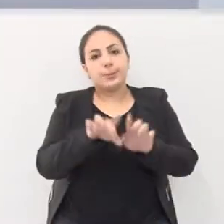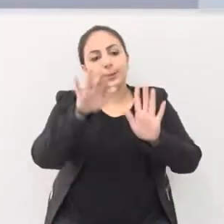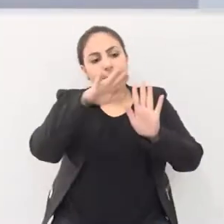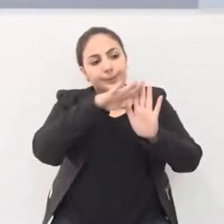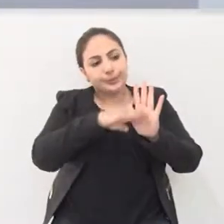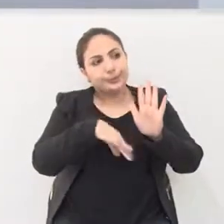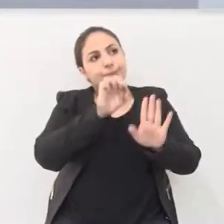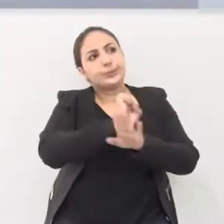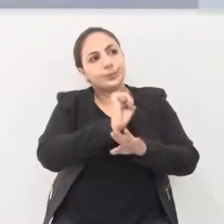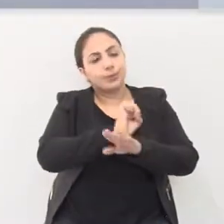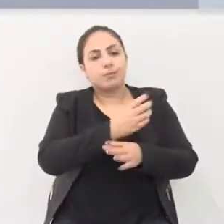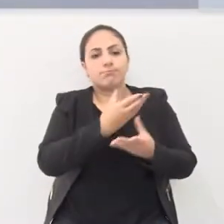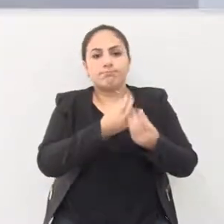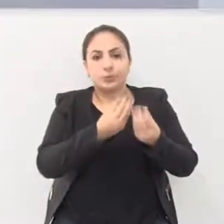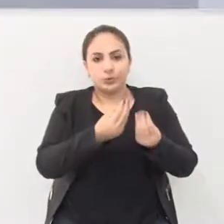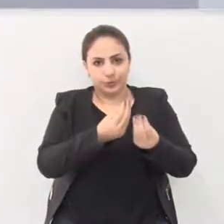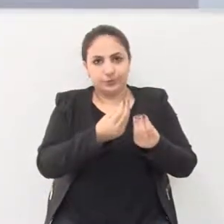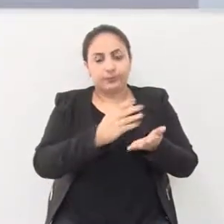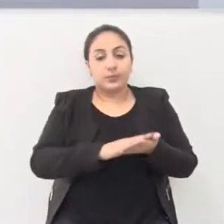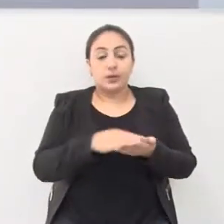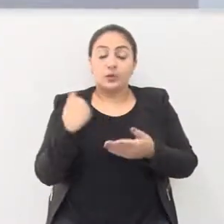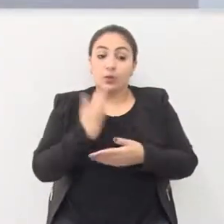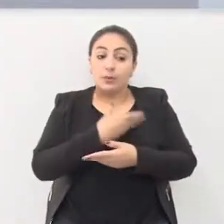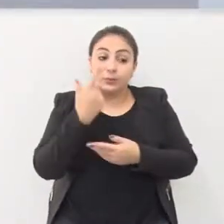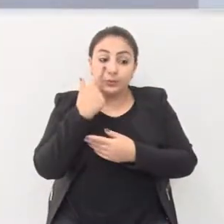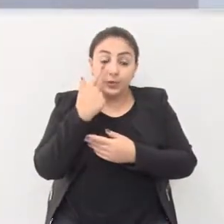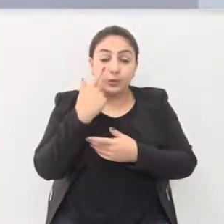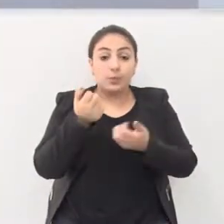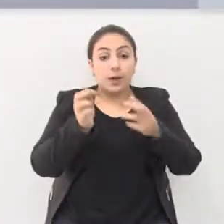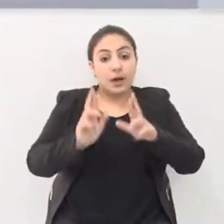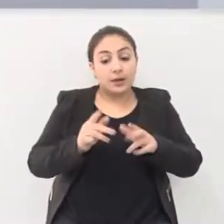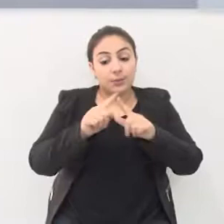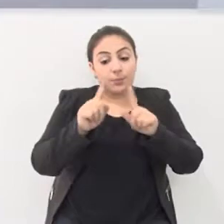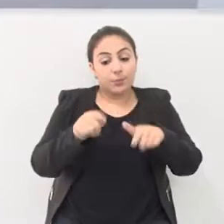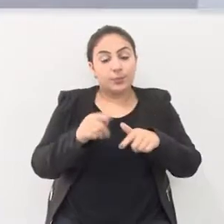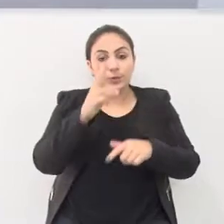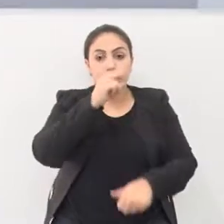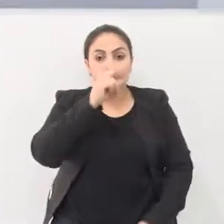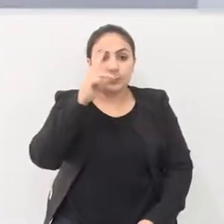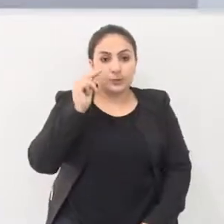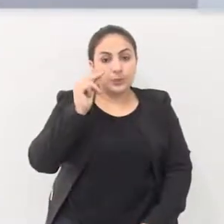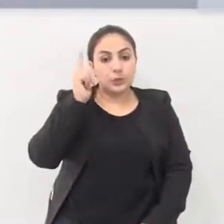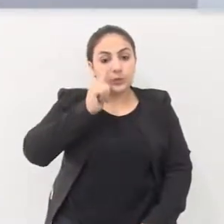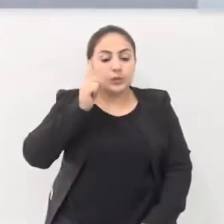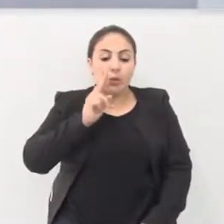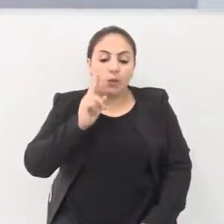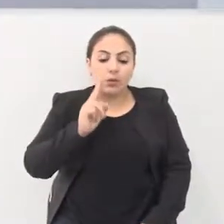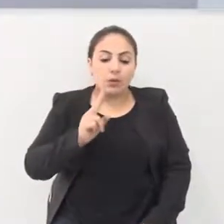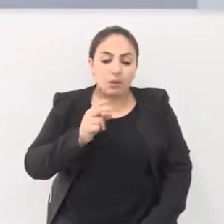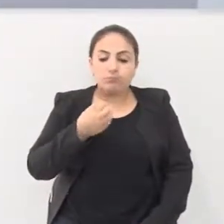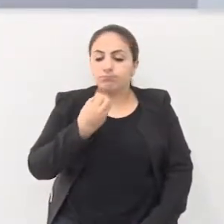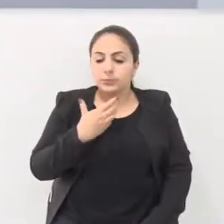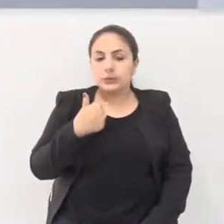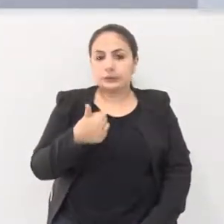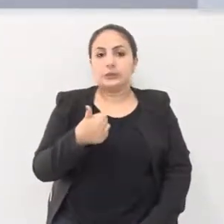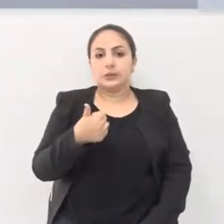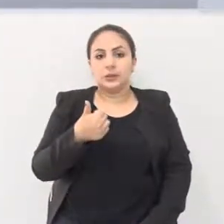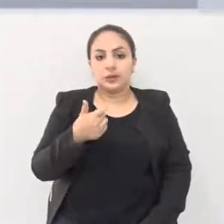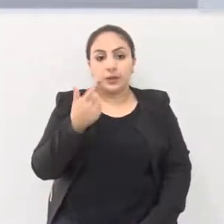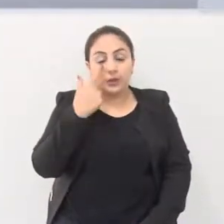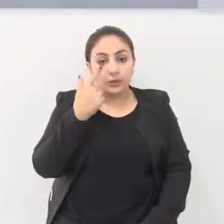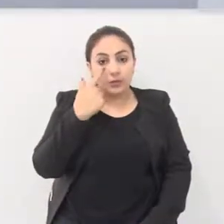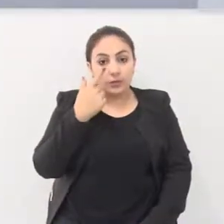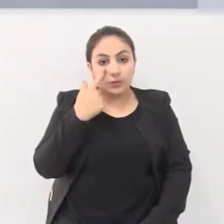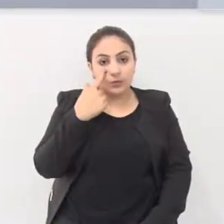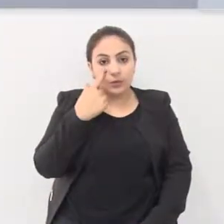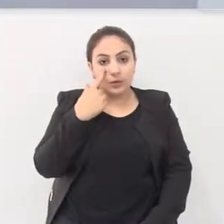com o pessoal do planejamento, do executivo, alguma área pública para que o prefeito municipal possa olhar com bons olhos